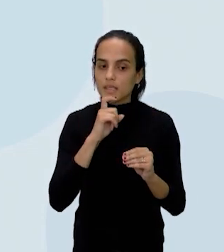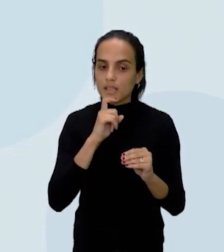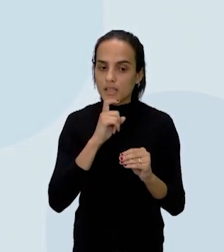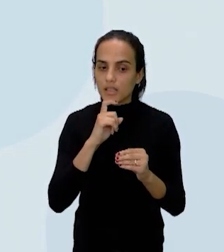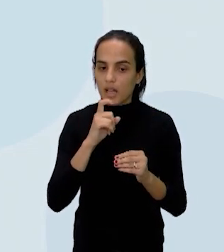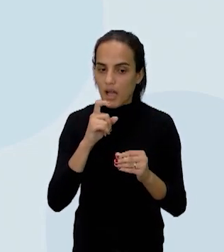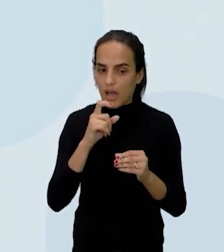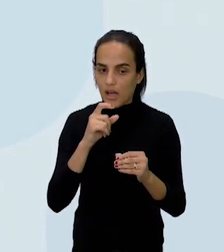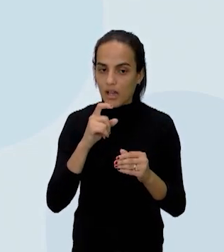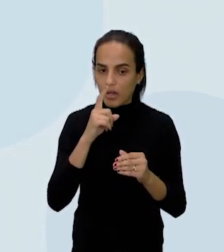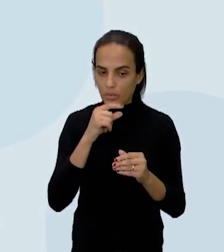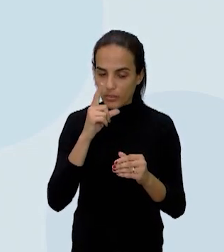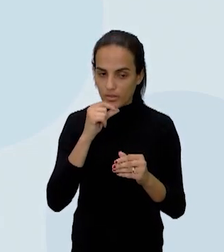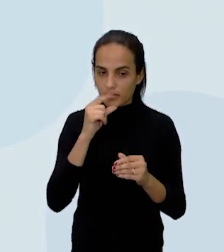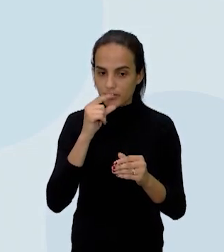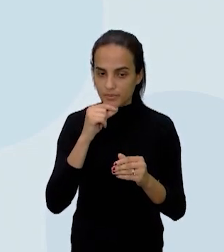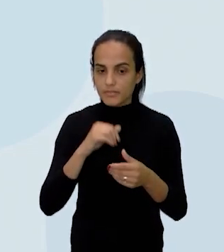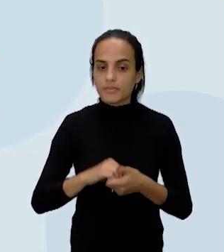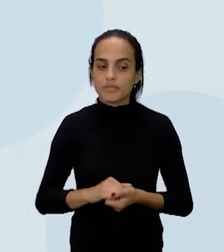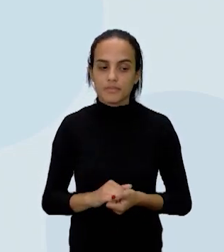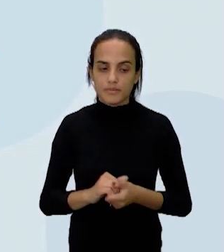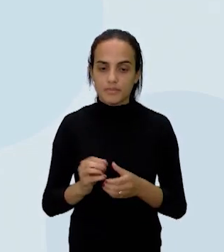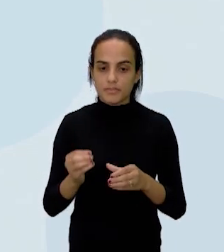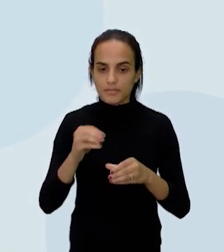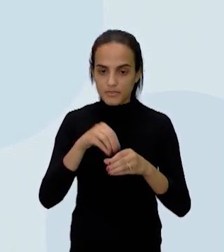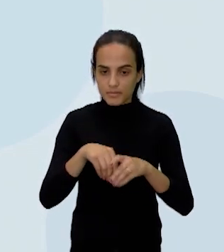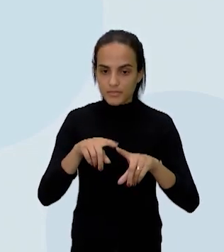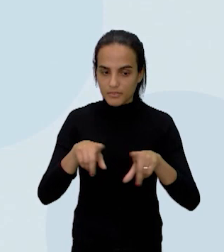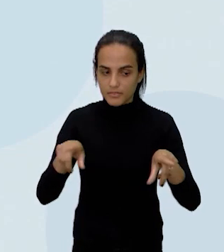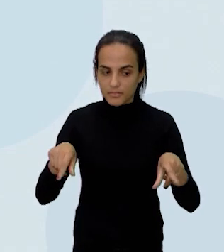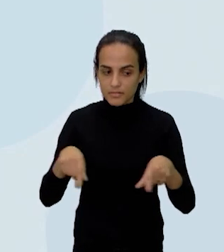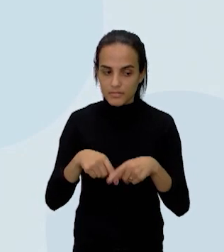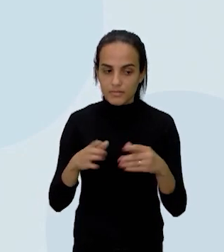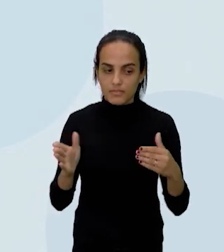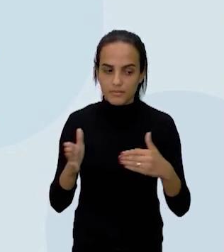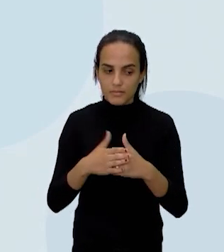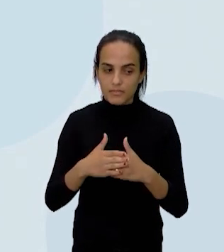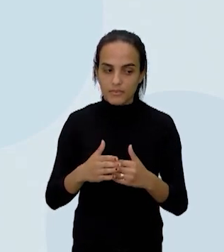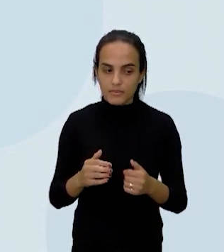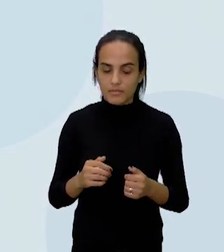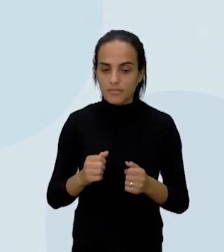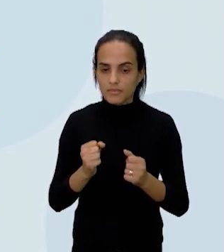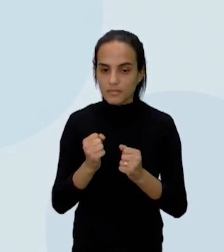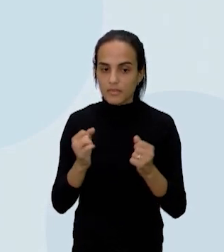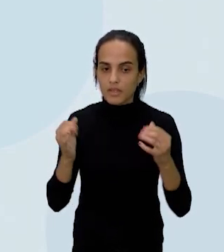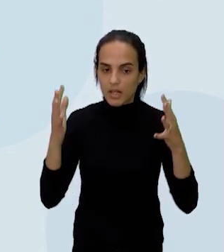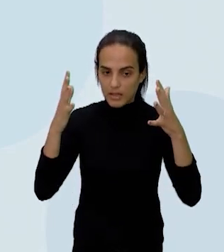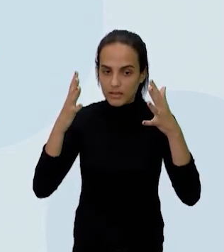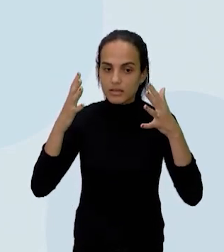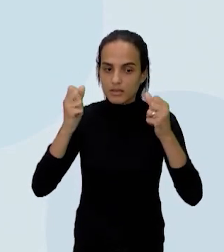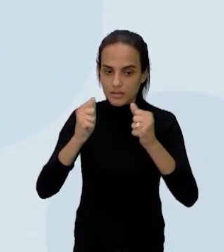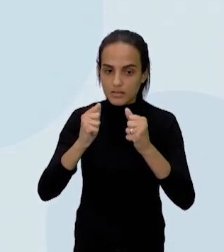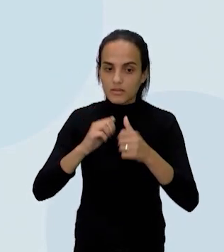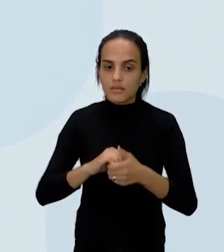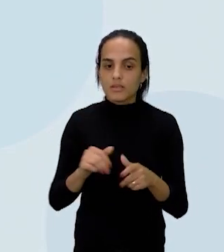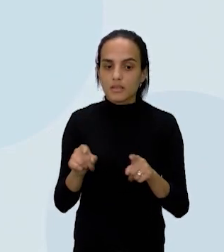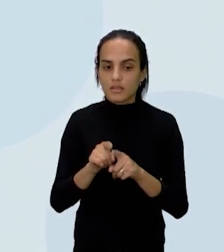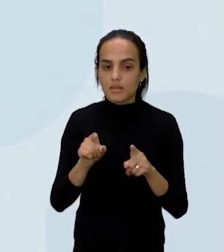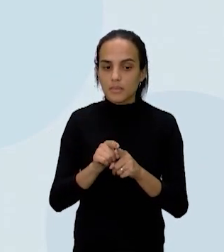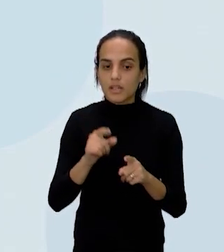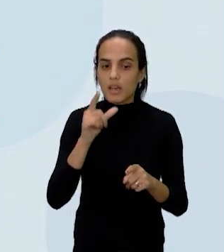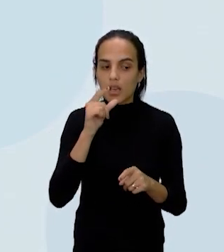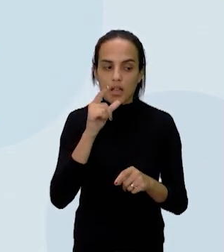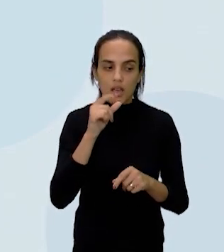reação de combustão dentro de um recipiente fechado com gás oxigênio puro, e álcool gel tem o menor risco de entrar em